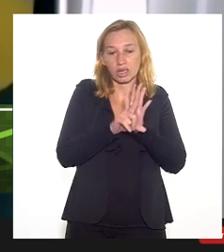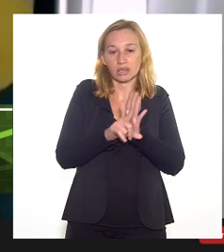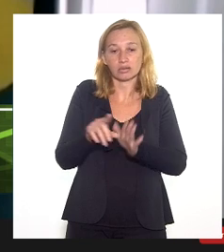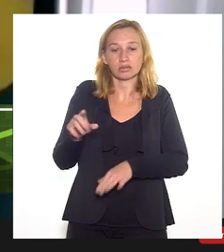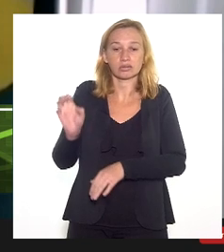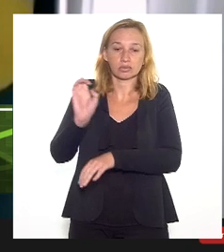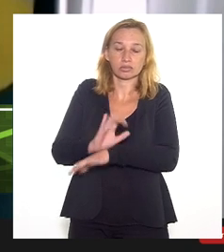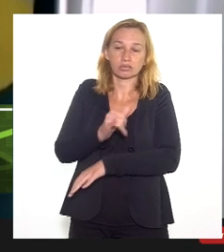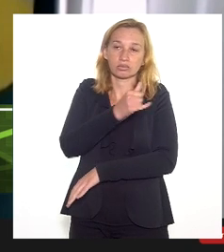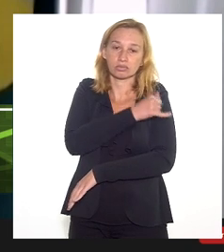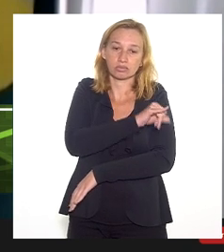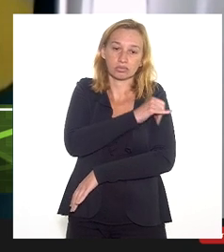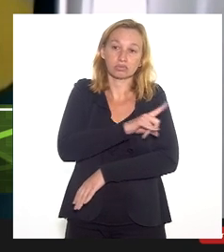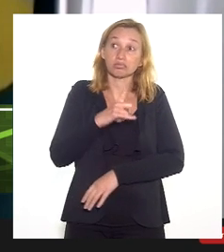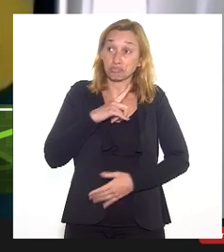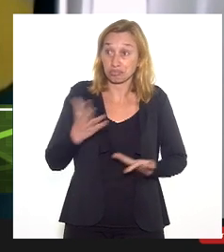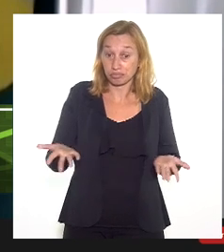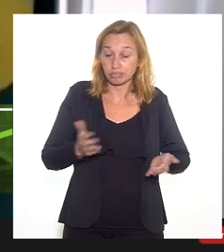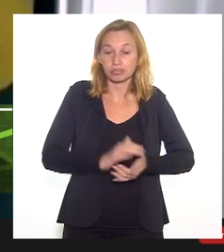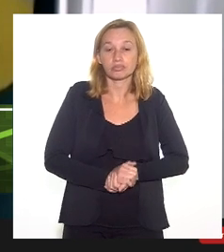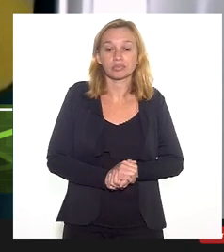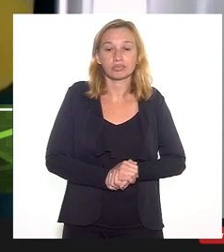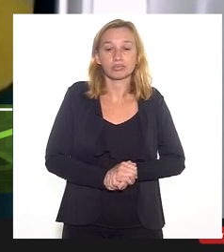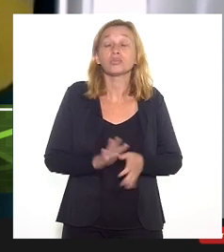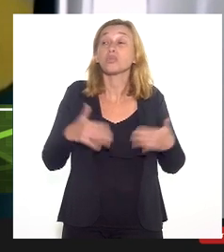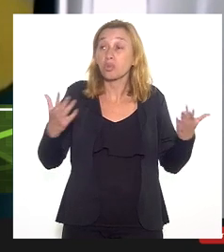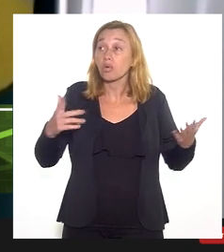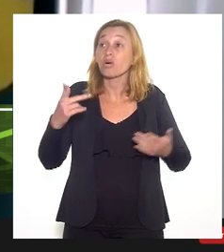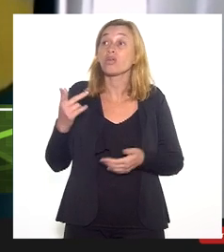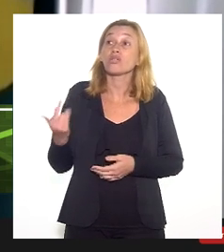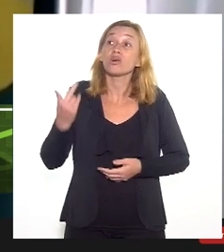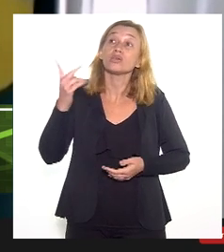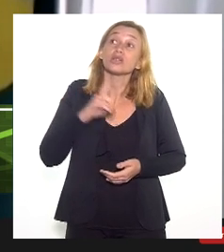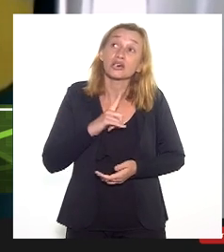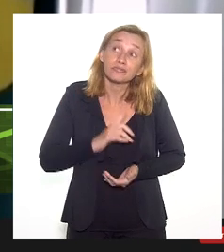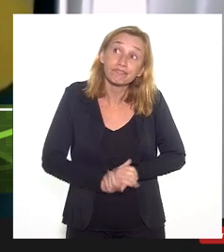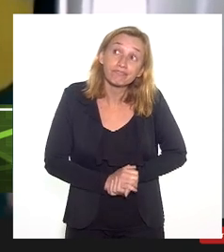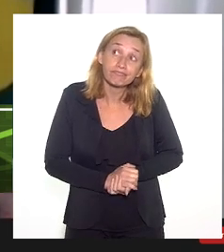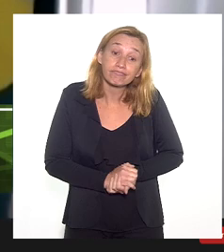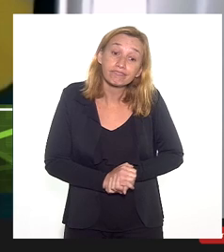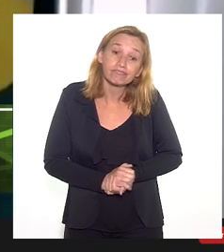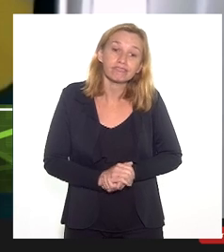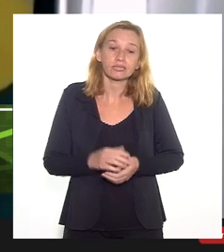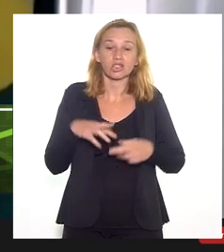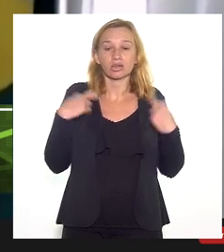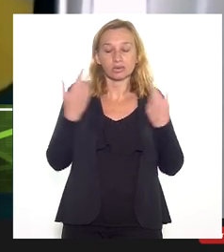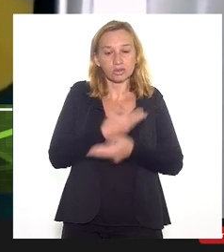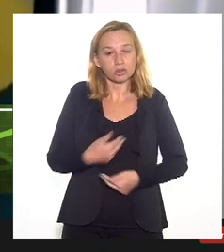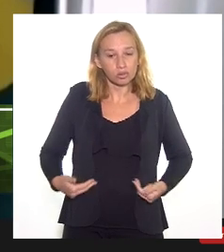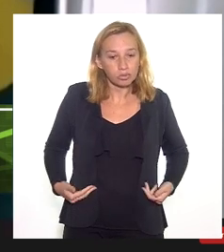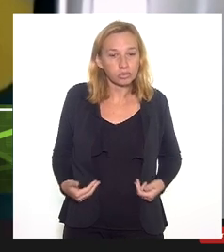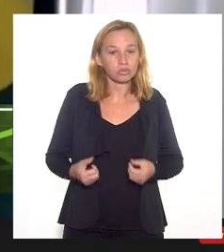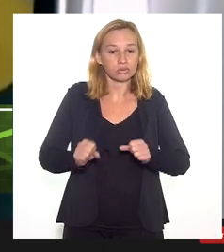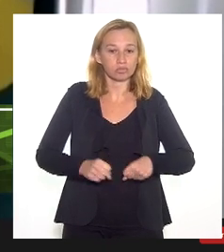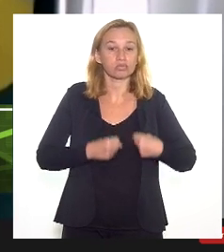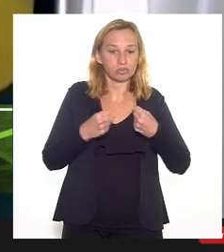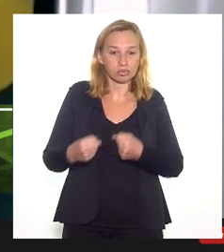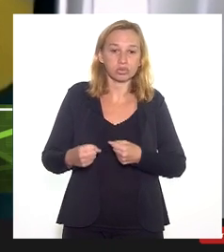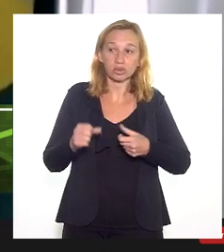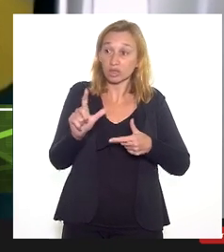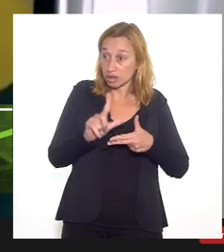do Rio de Janeiro entendeu Flávio qual o valor que a lei tem nós estamos em uma audiência pública do poder legislativo